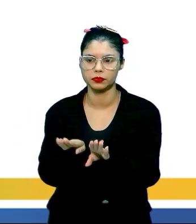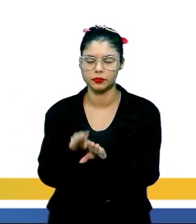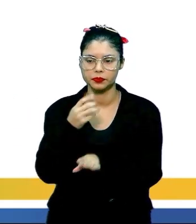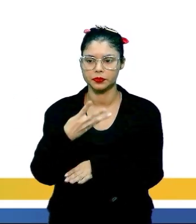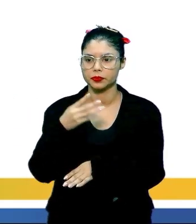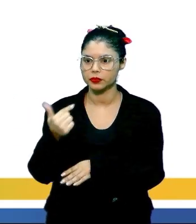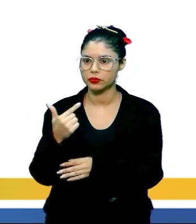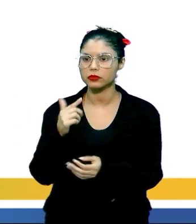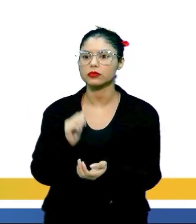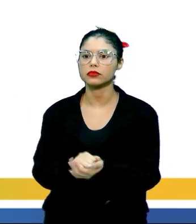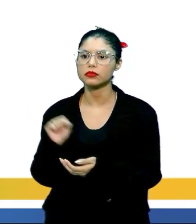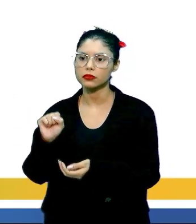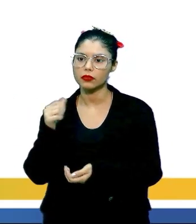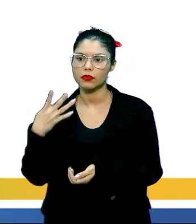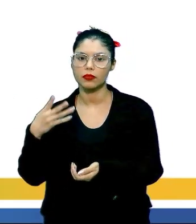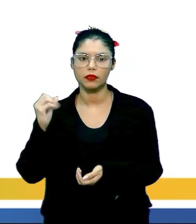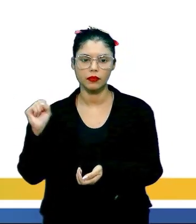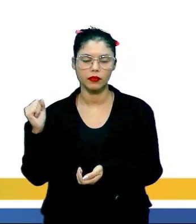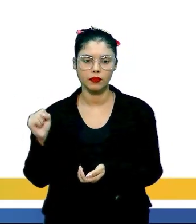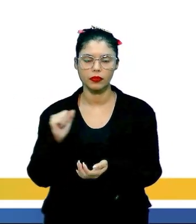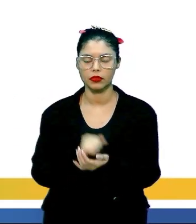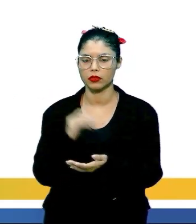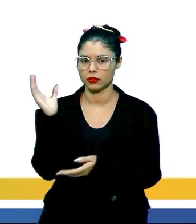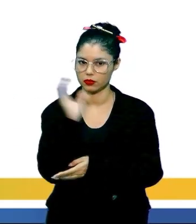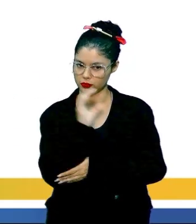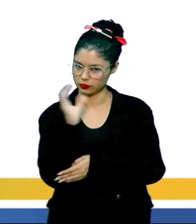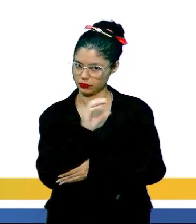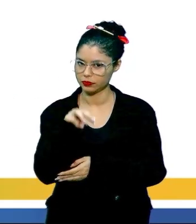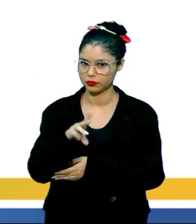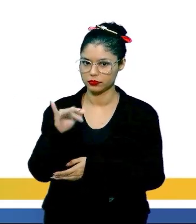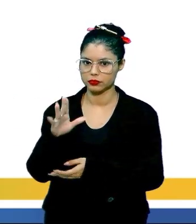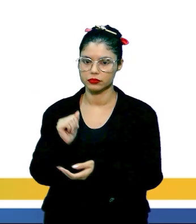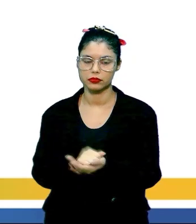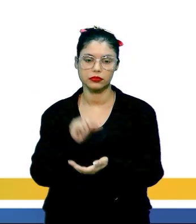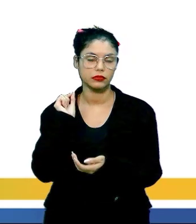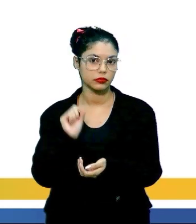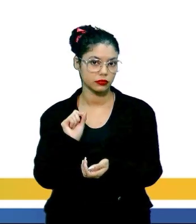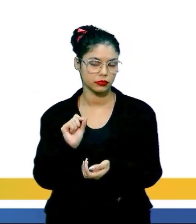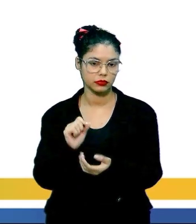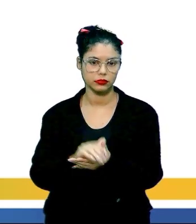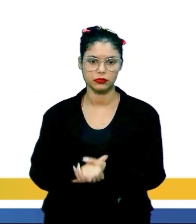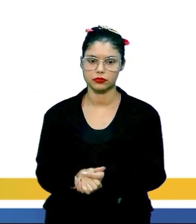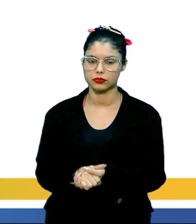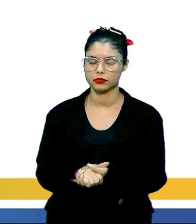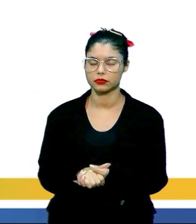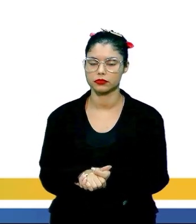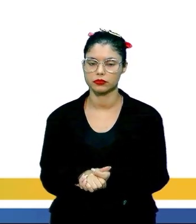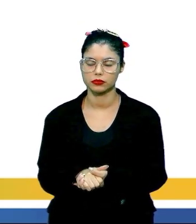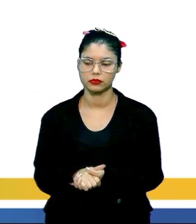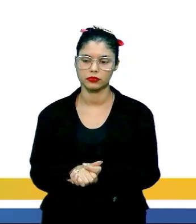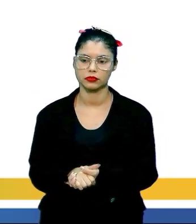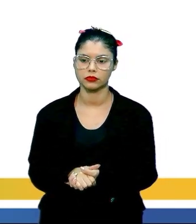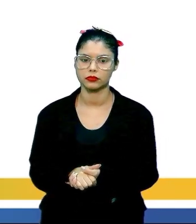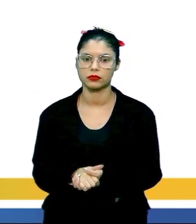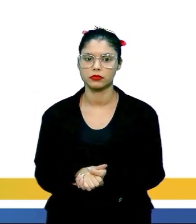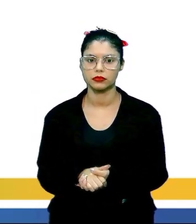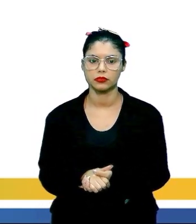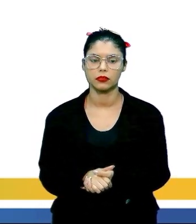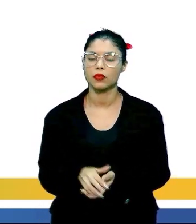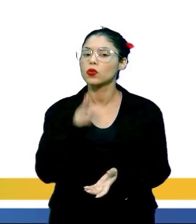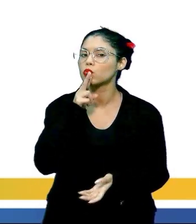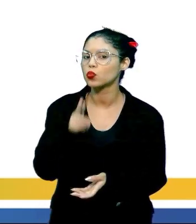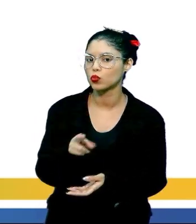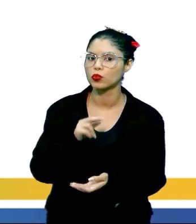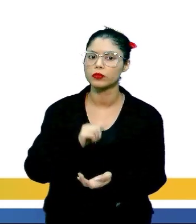instantes 42 segundos e 48 segundos, a aceleração média do paraquedista é. Vamos à resolução